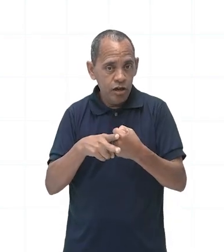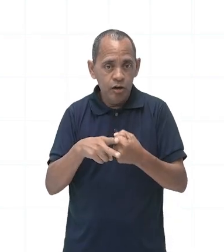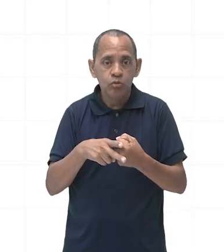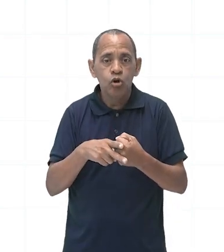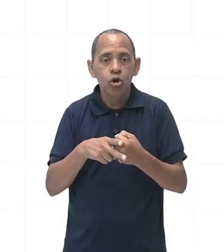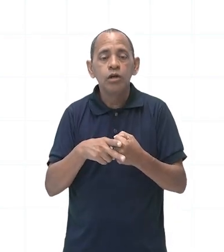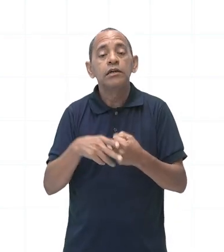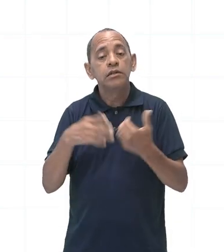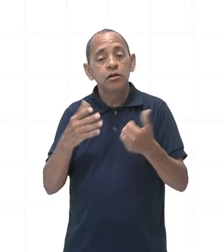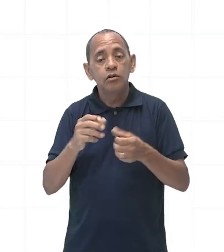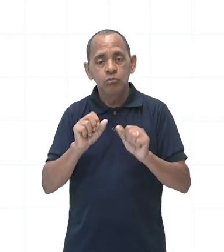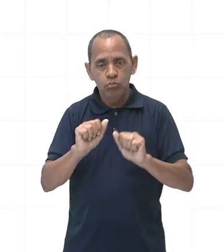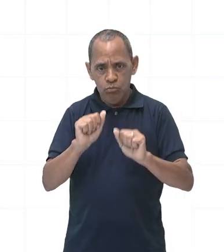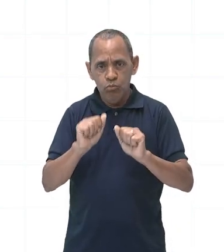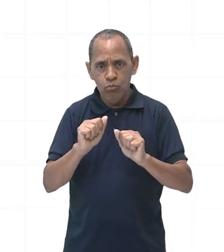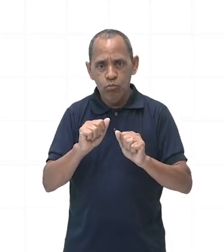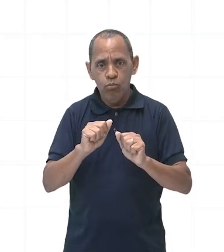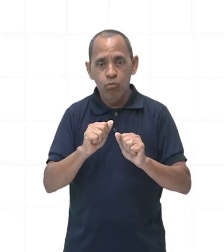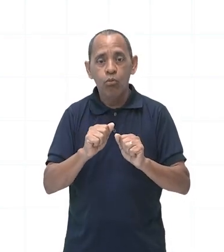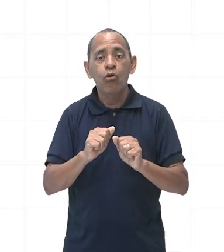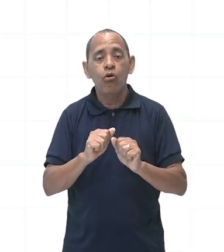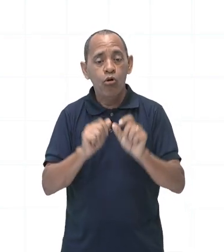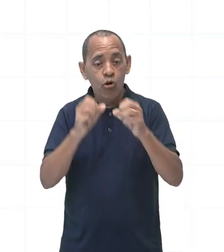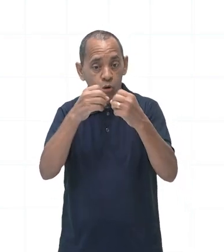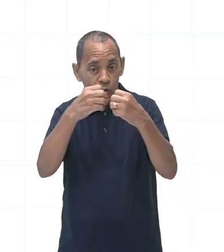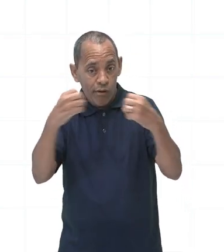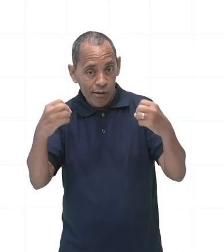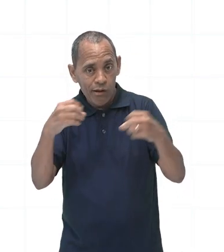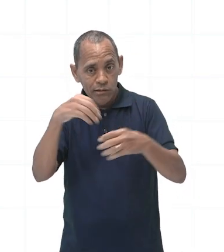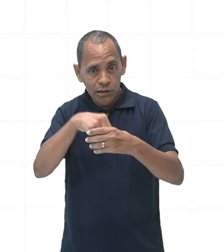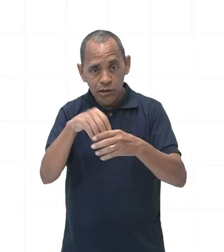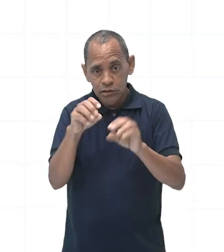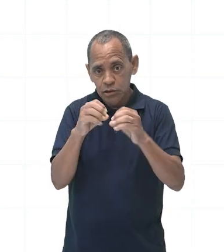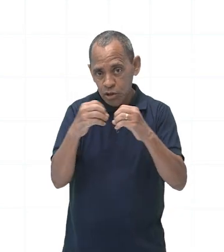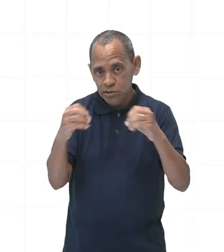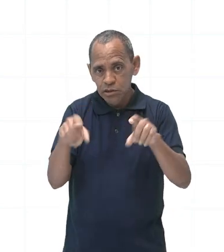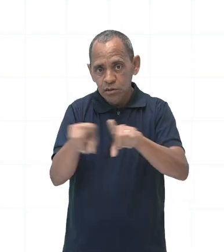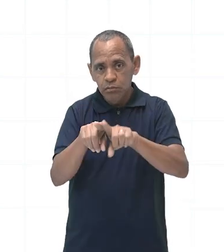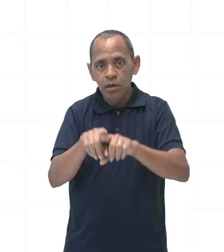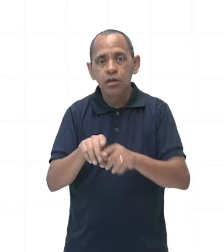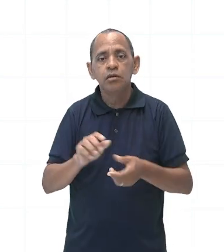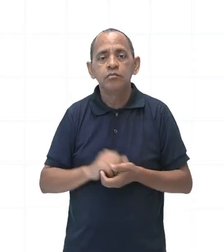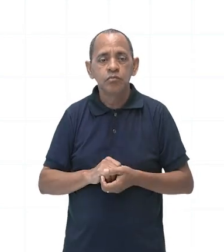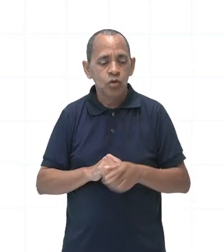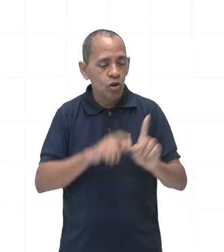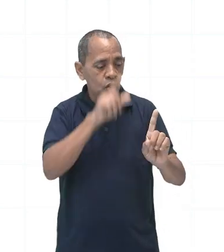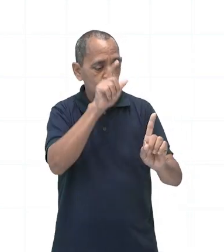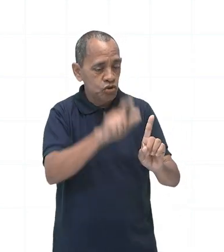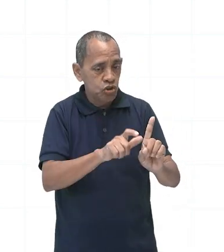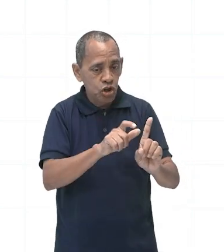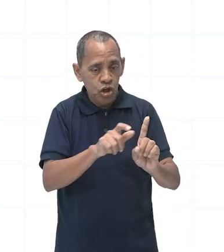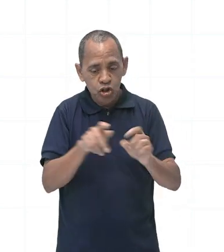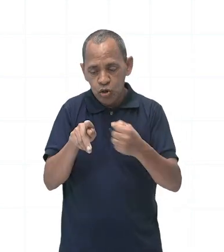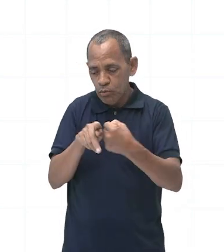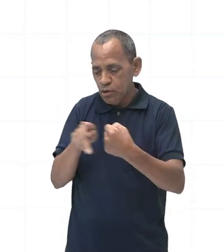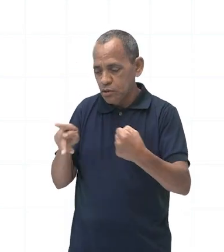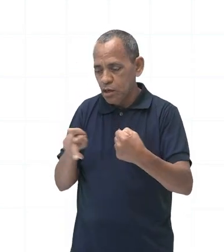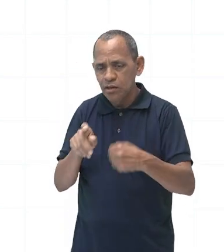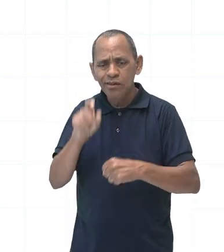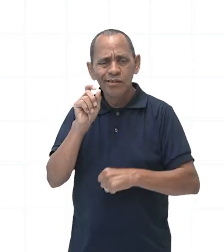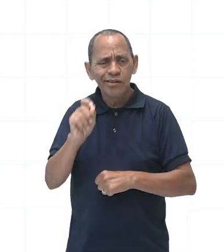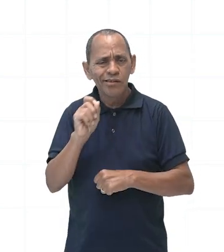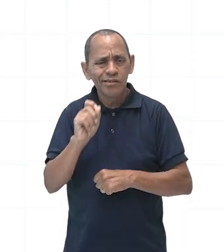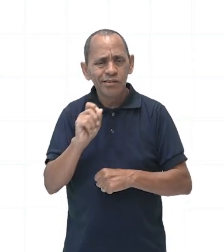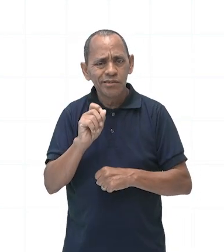é meu verbo, tá bom? Então, aí eu posso, neste caso aí, fazer a identificação de sujeito, predicado, né?